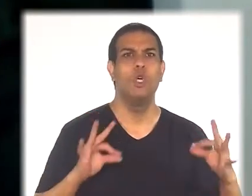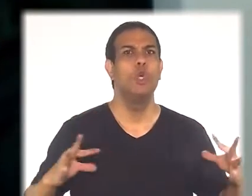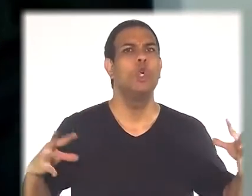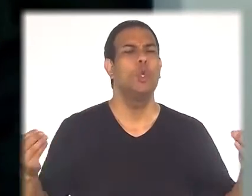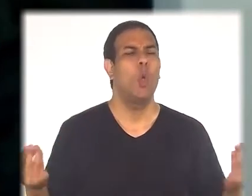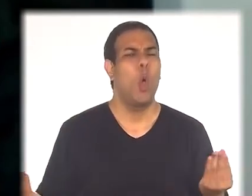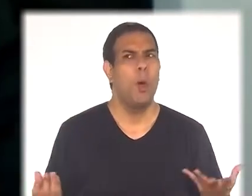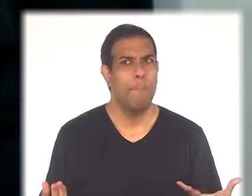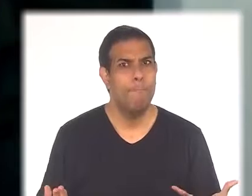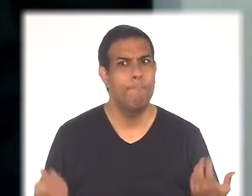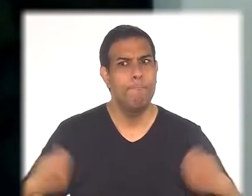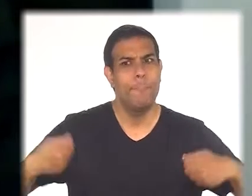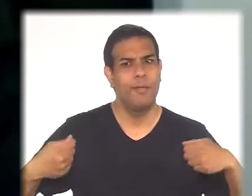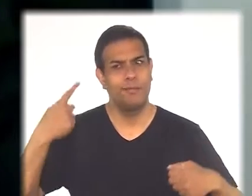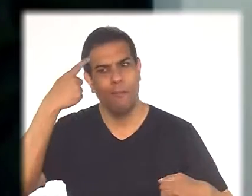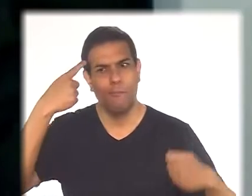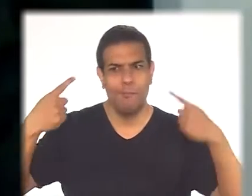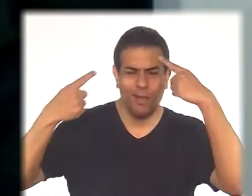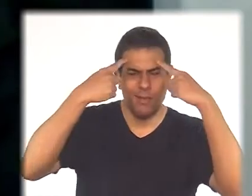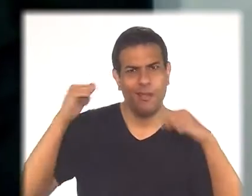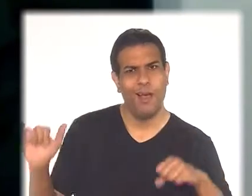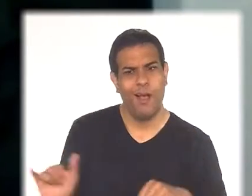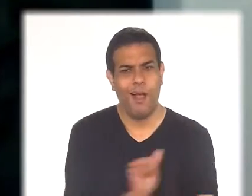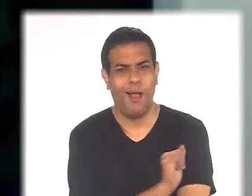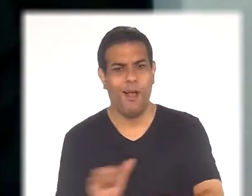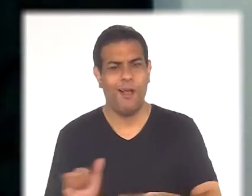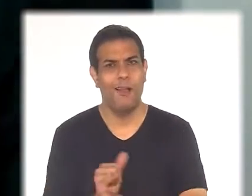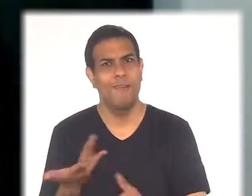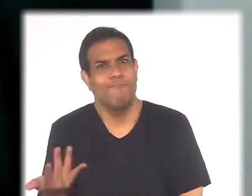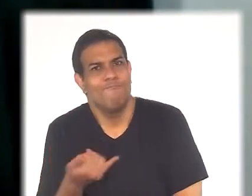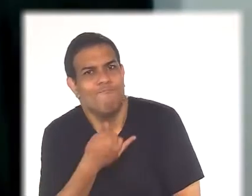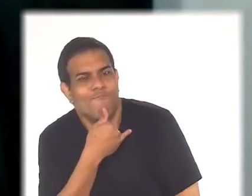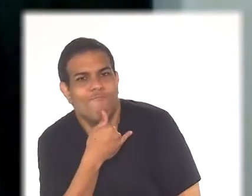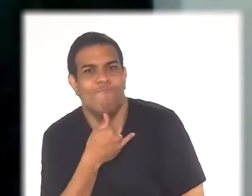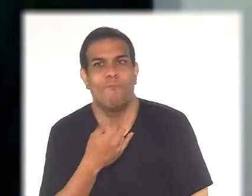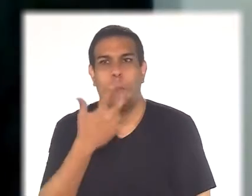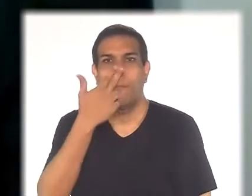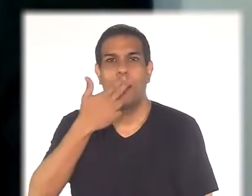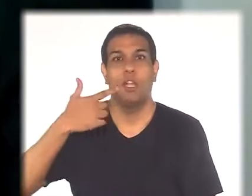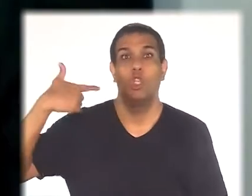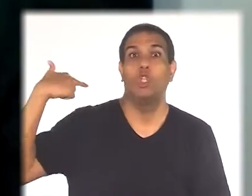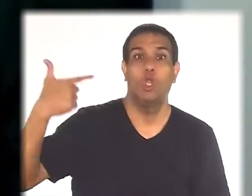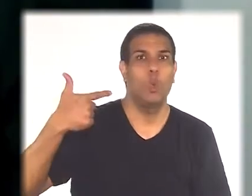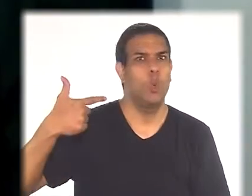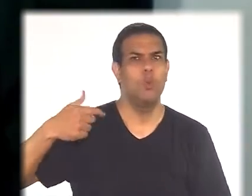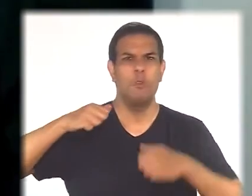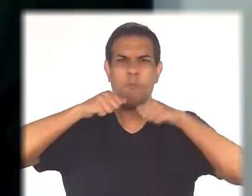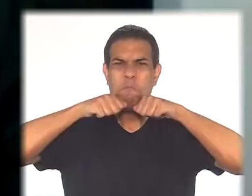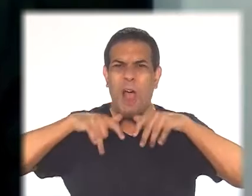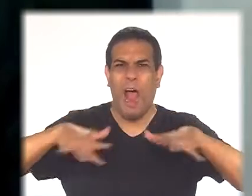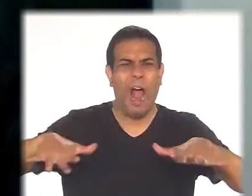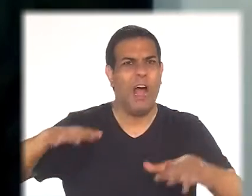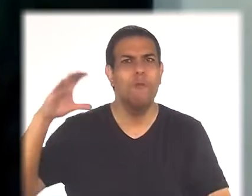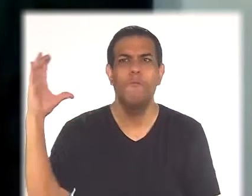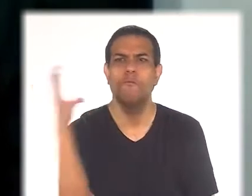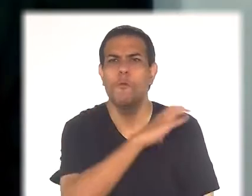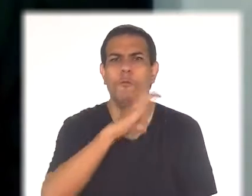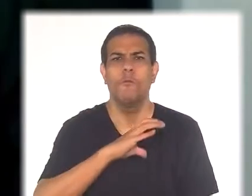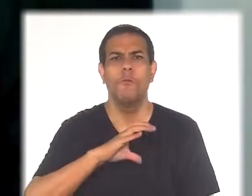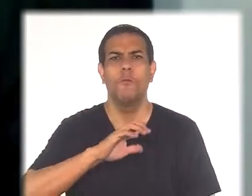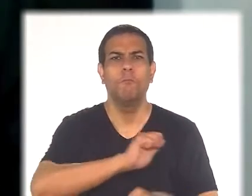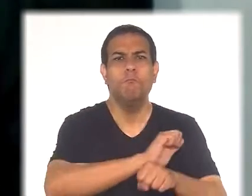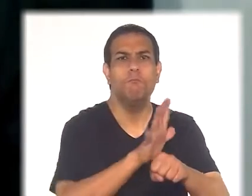das primeiras doses tem que ser avaliado, porque a gente está vendo aí, infelizmente, uma segunda onda em muitos países. Então,